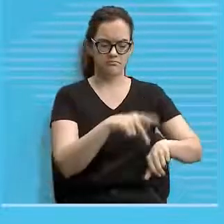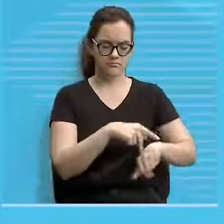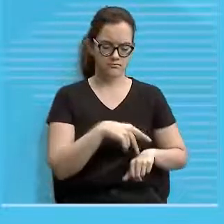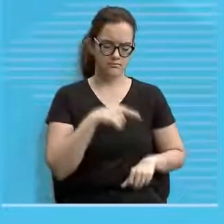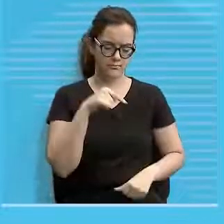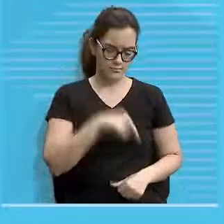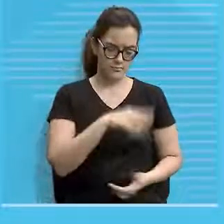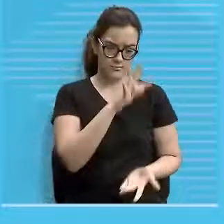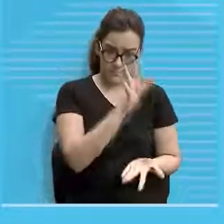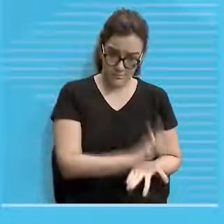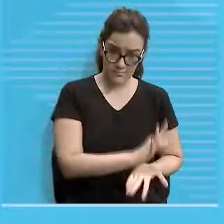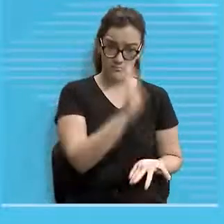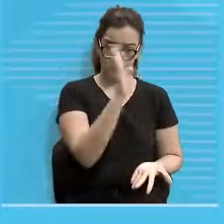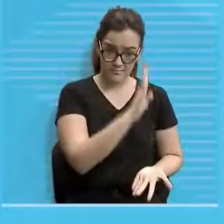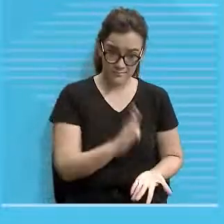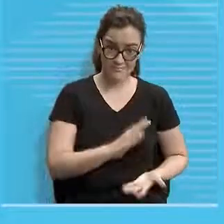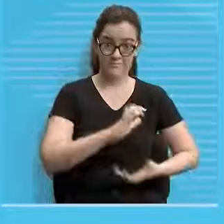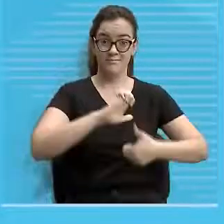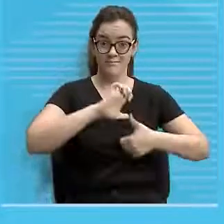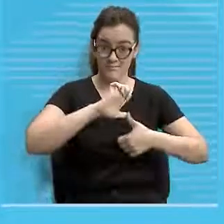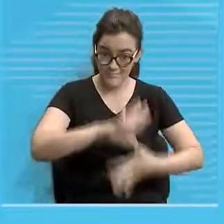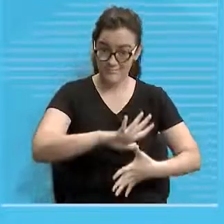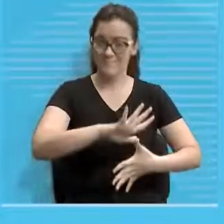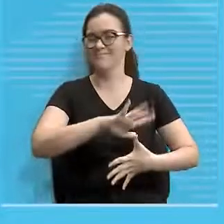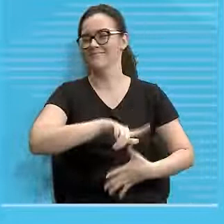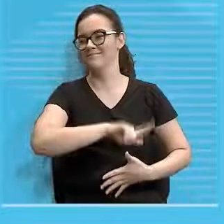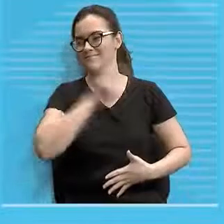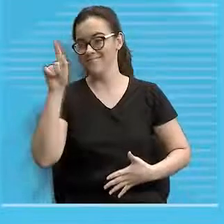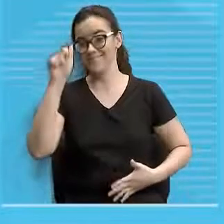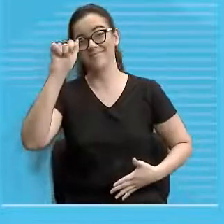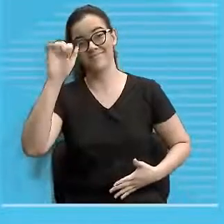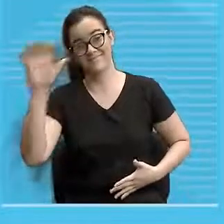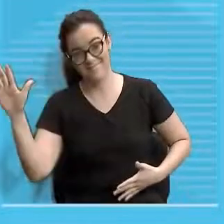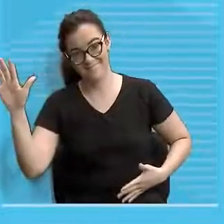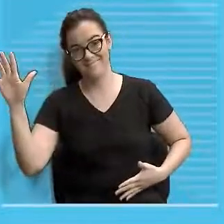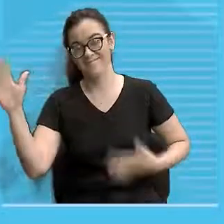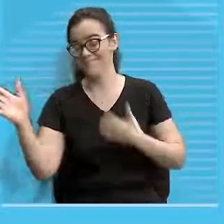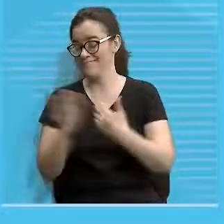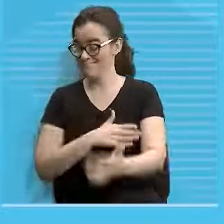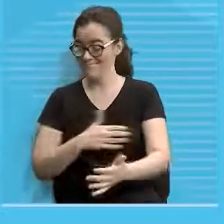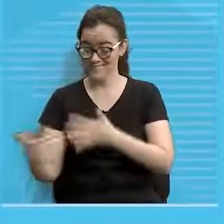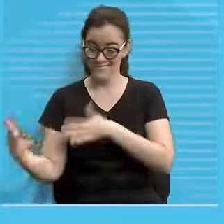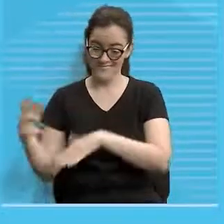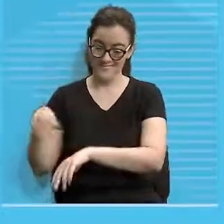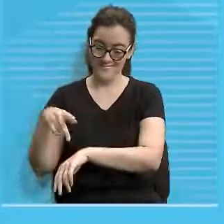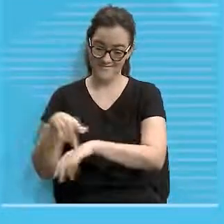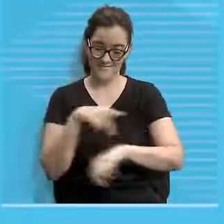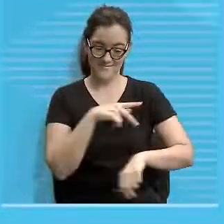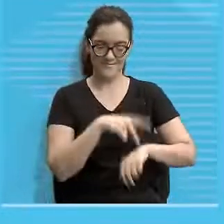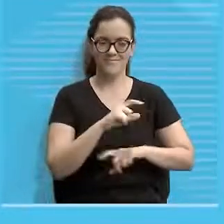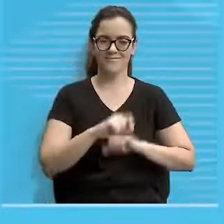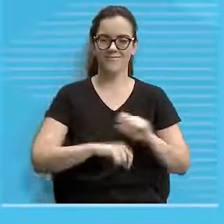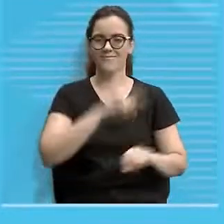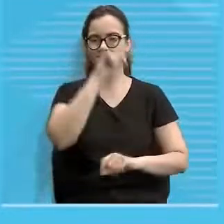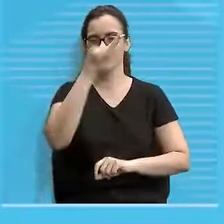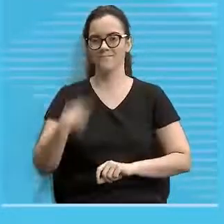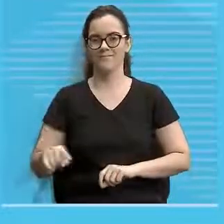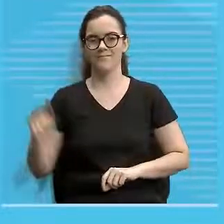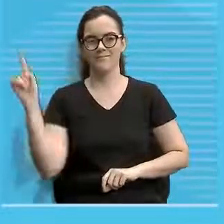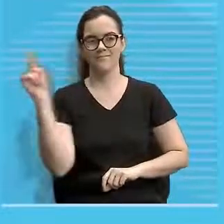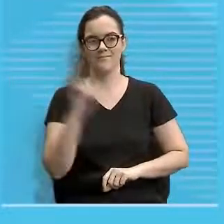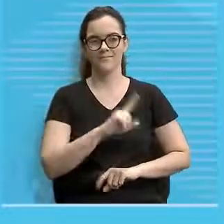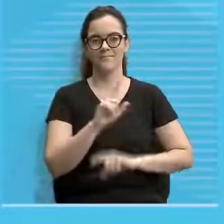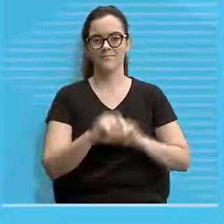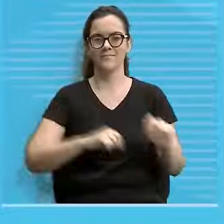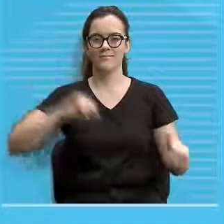Brasil, na América e lá na Ásia, em qualquer lugar do mundo, é proibido tu chegar a matar ou roubar